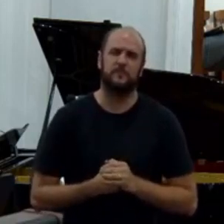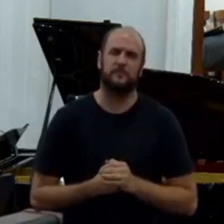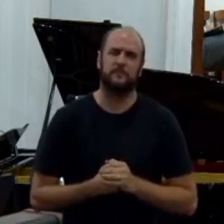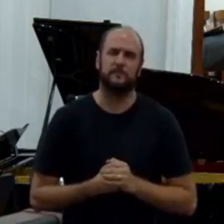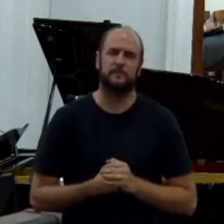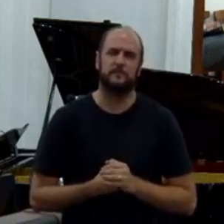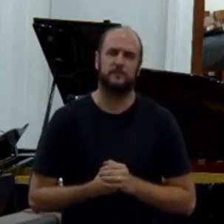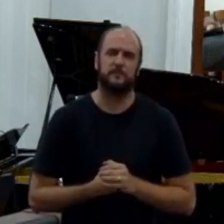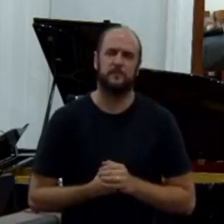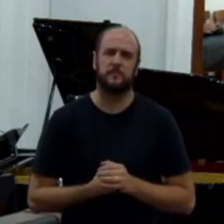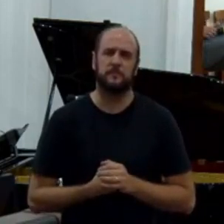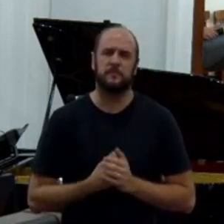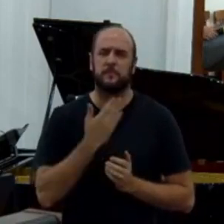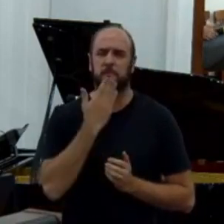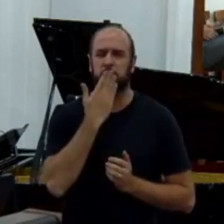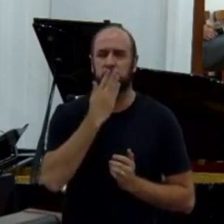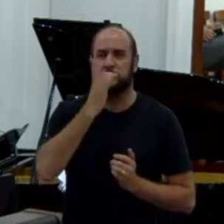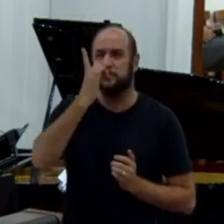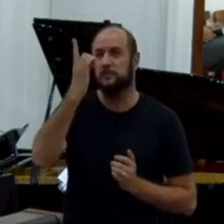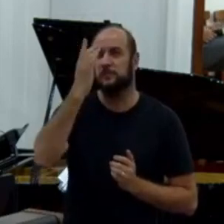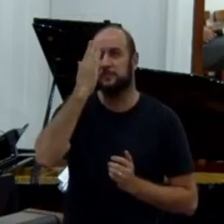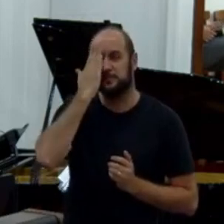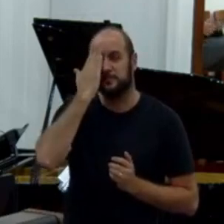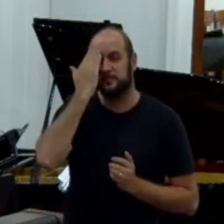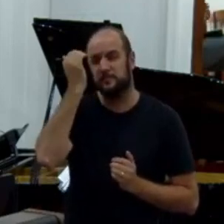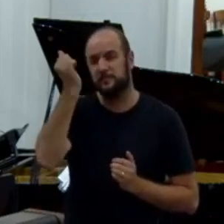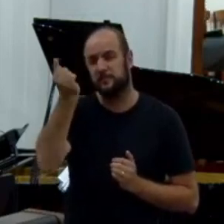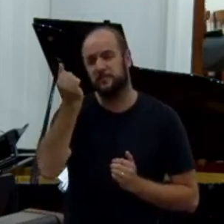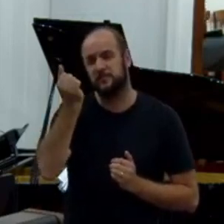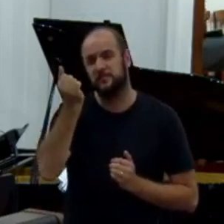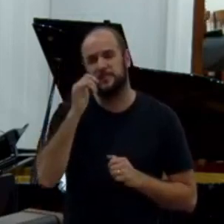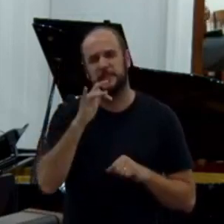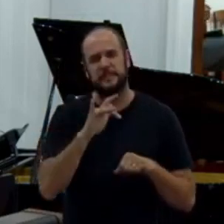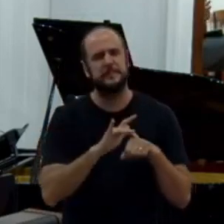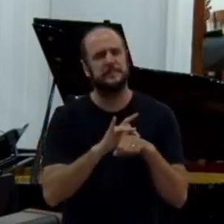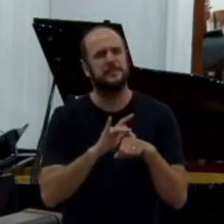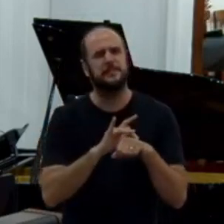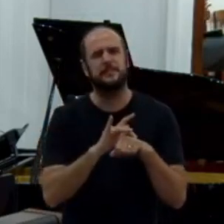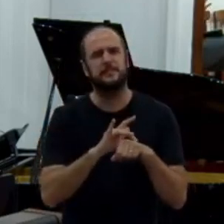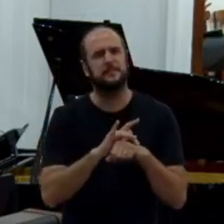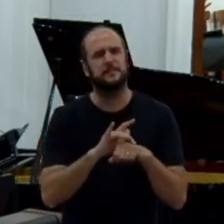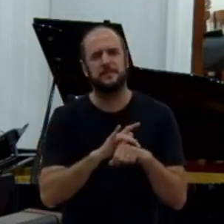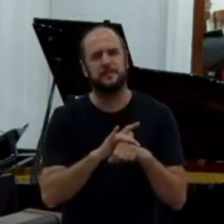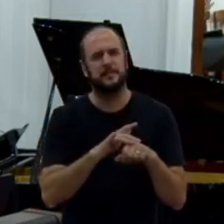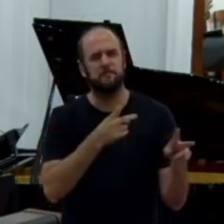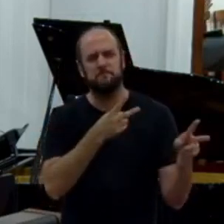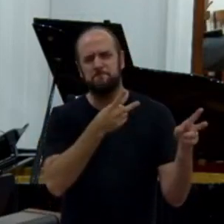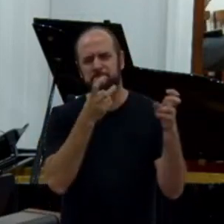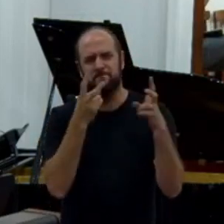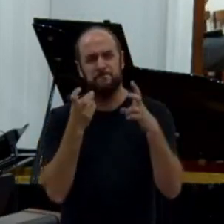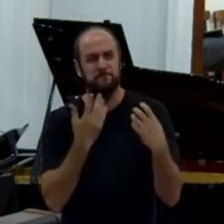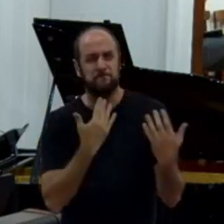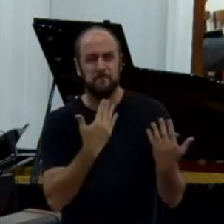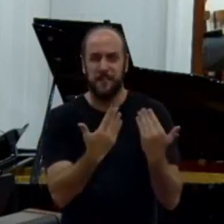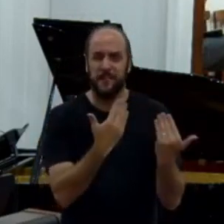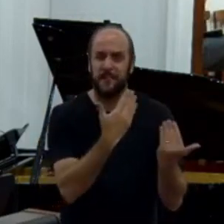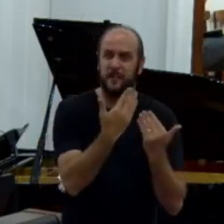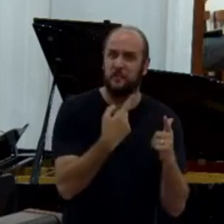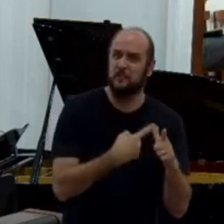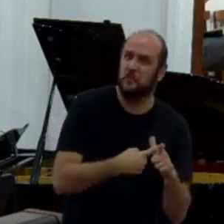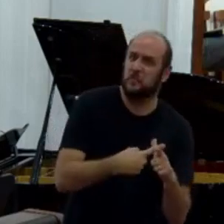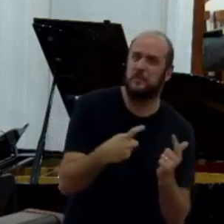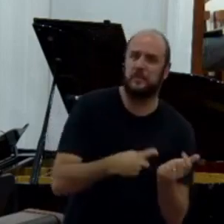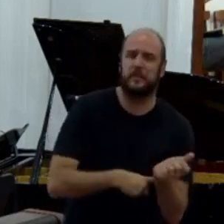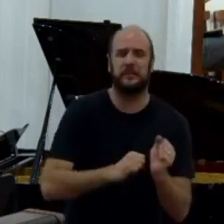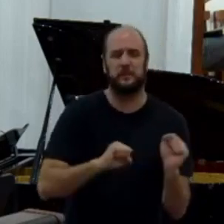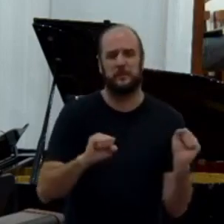Peça a Deus sabedoria, sensibilidade, discernimento para lidar com o problema